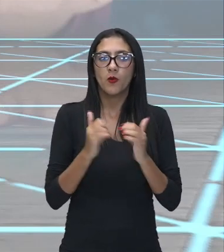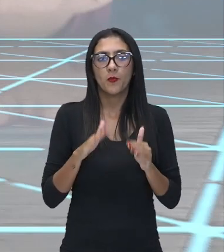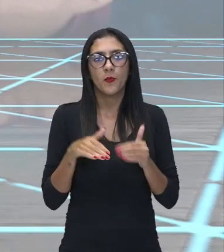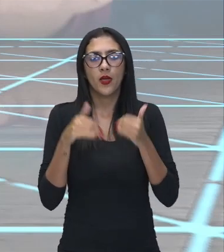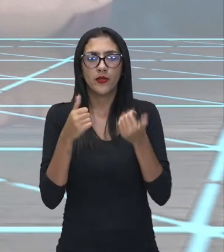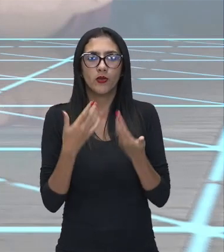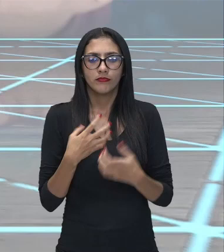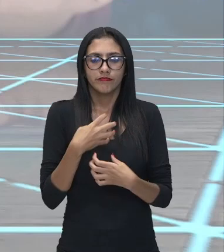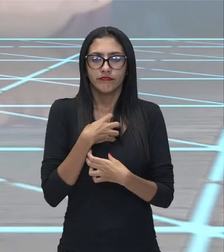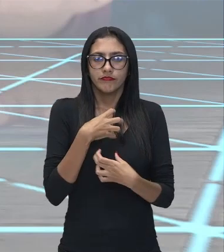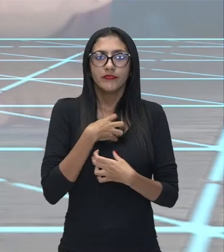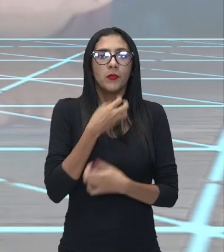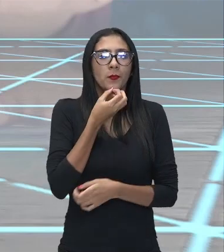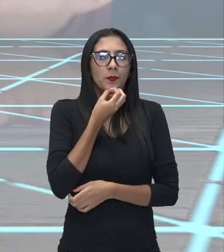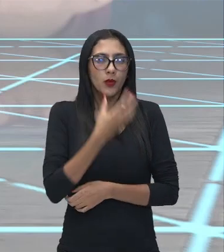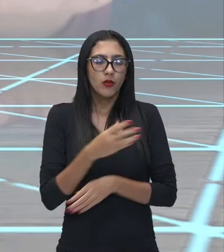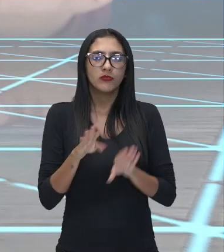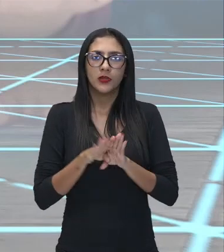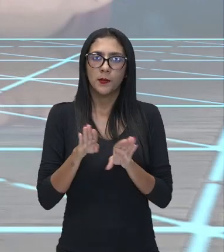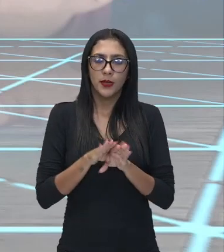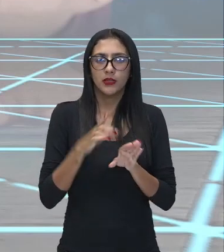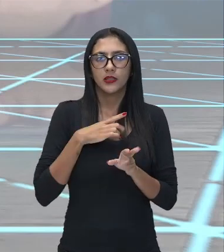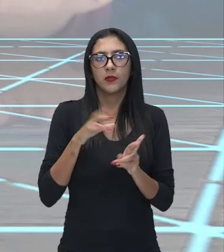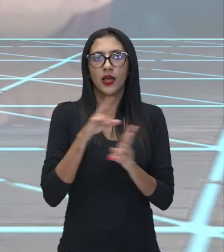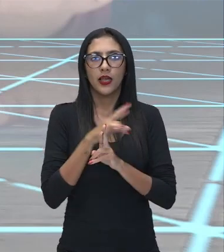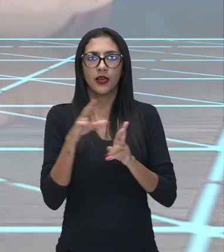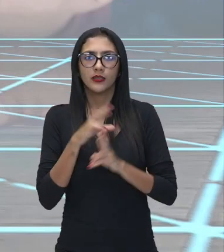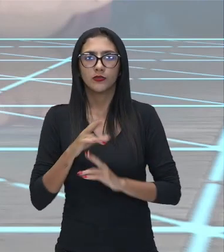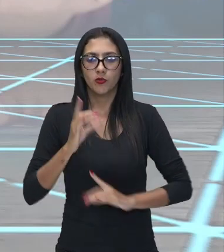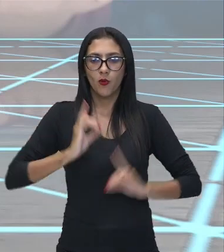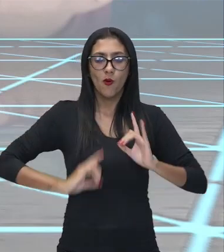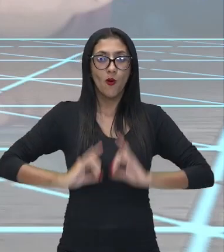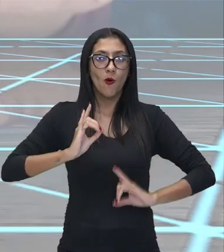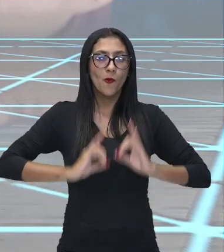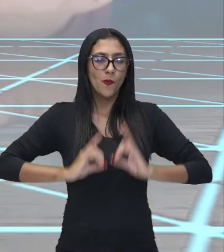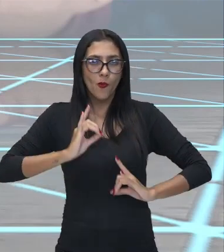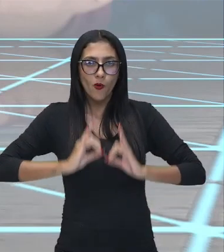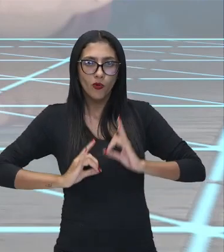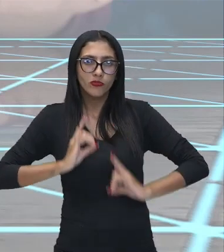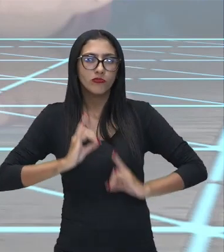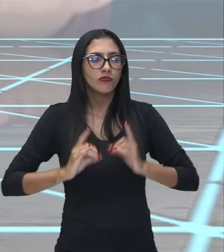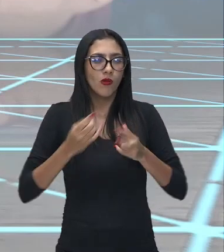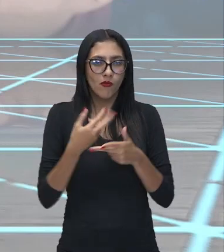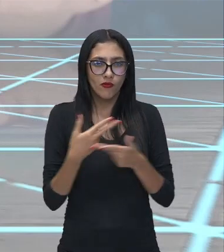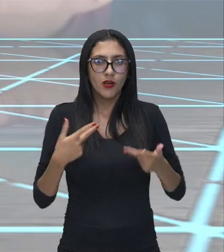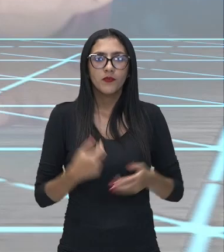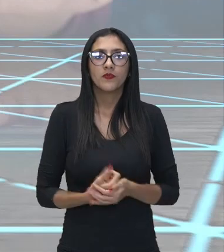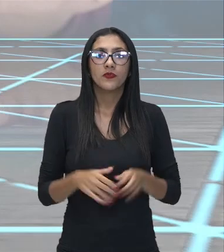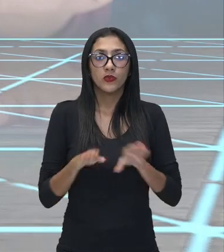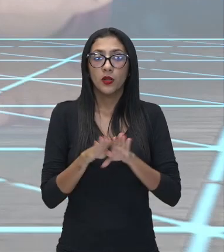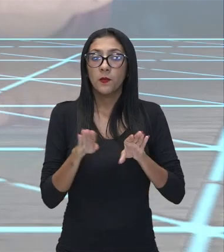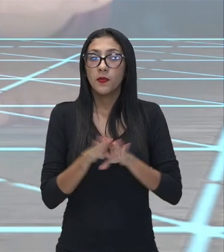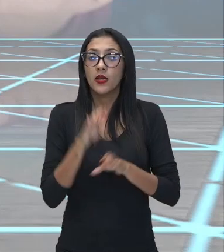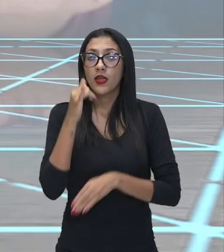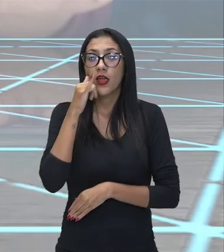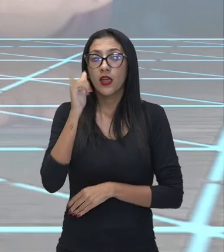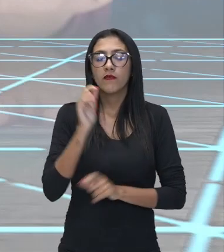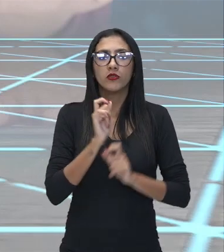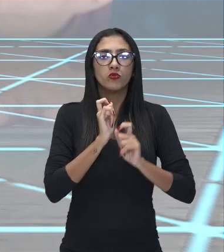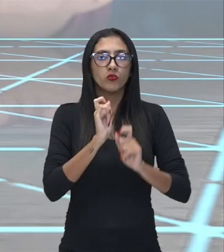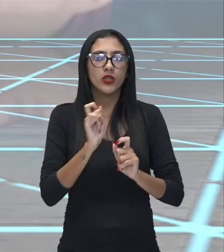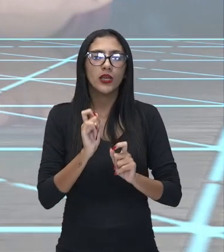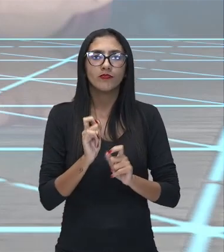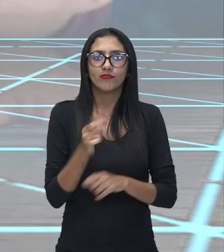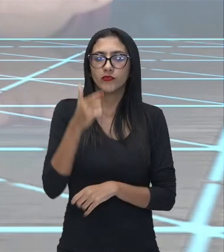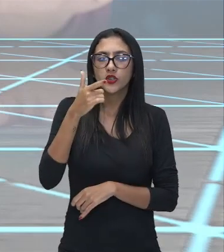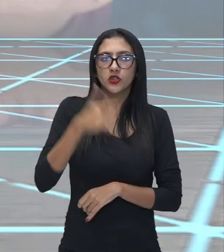do estímulo desses hormônios que trazem essa sensação de bem-estar e prazer, e previne também o reganho do